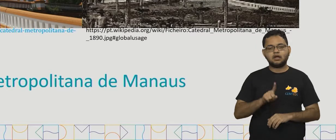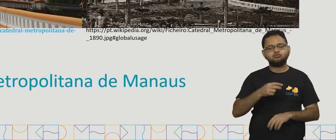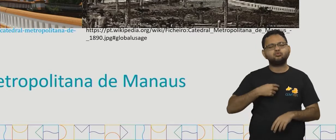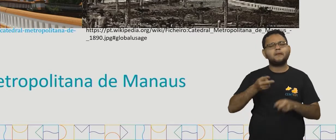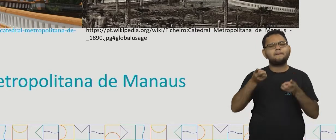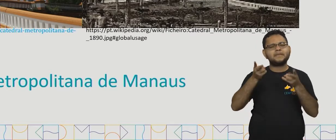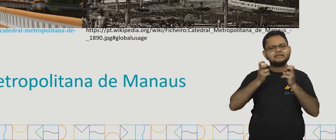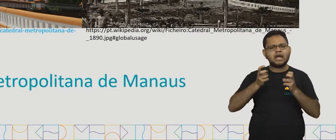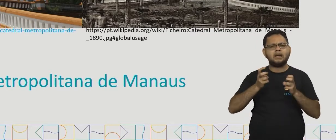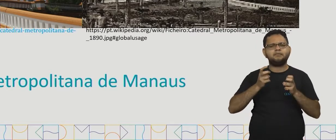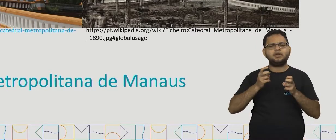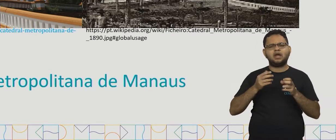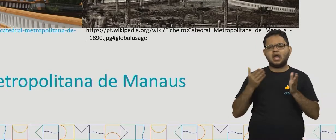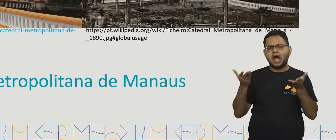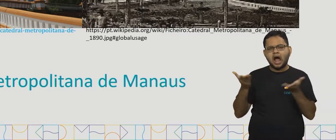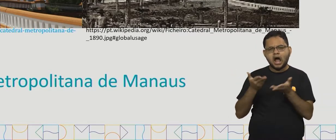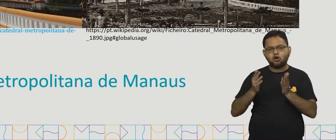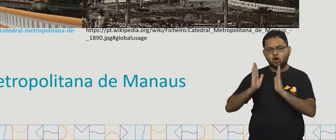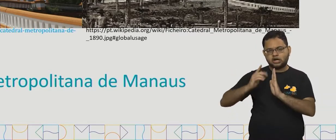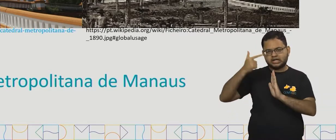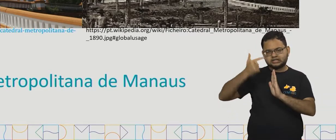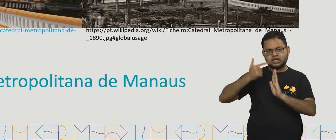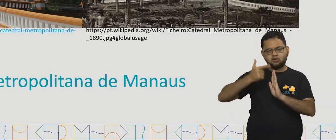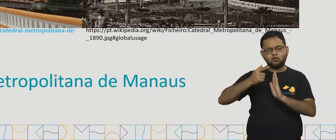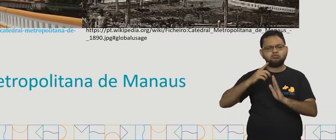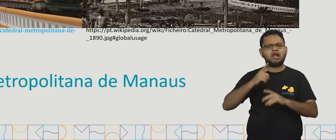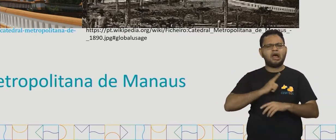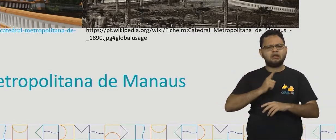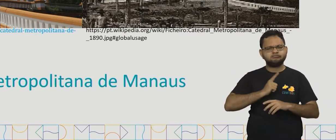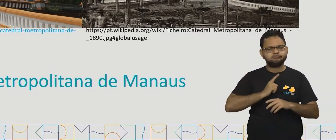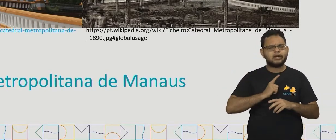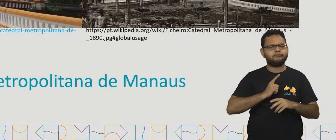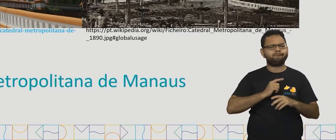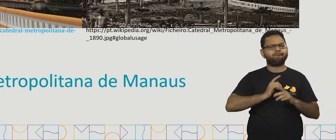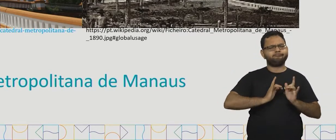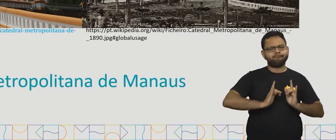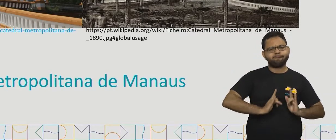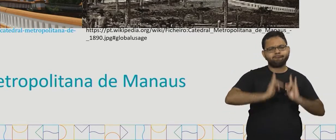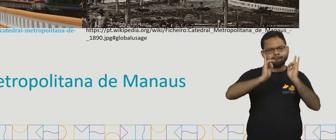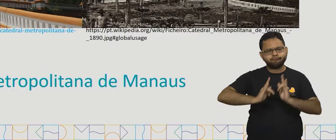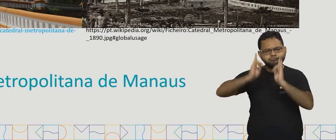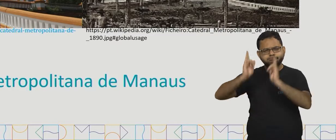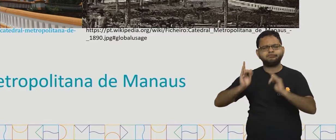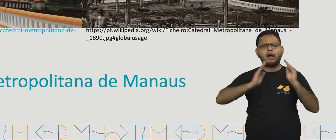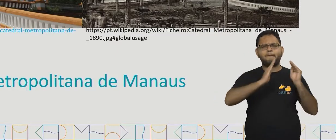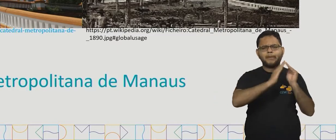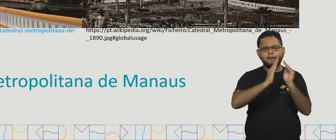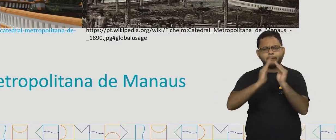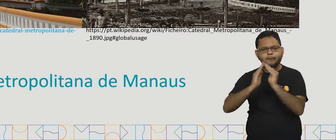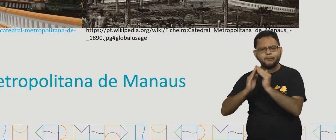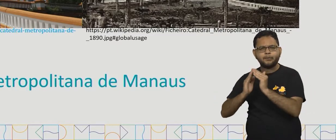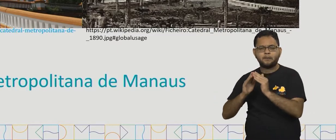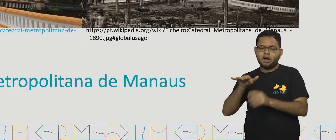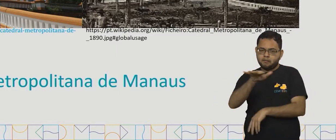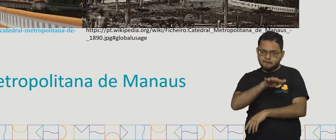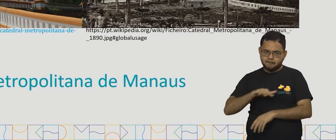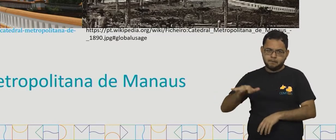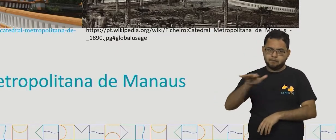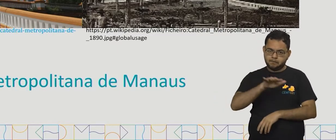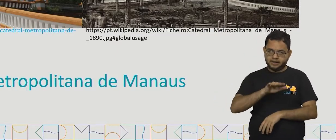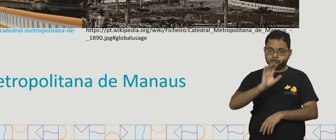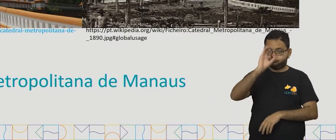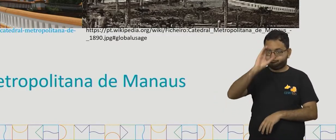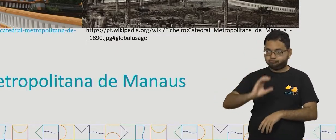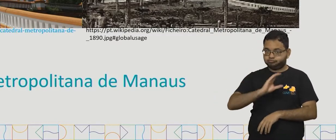elemento mais urbano, algo mais característico de uma cidade do que na foto mais antiga. Ao redor mesmo